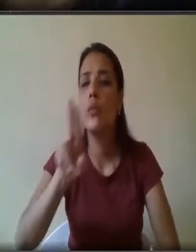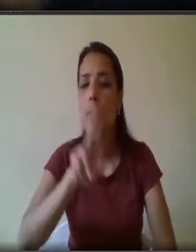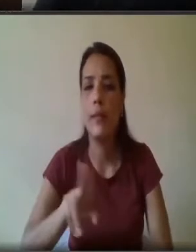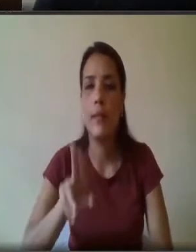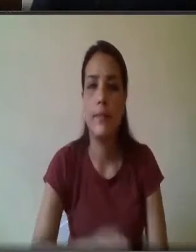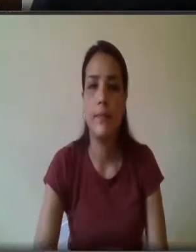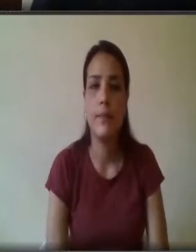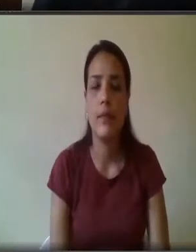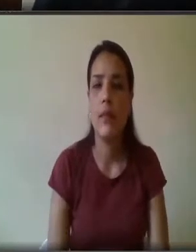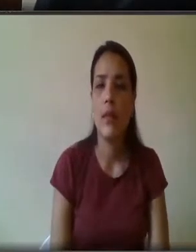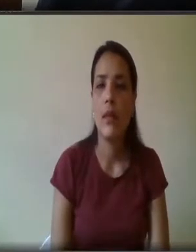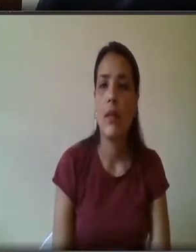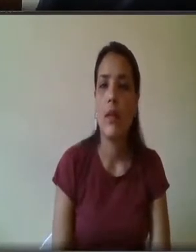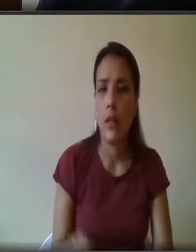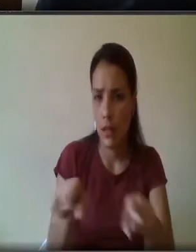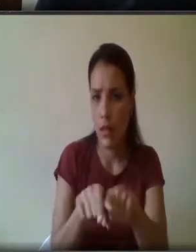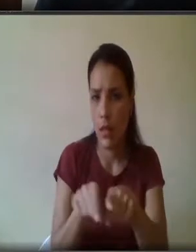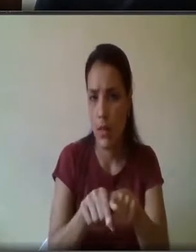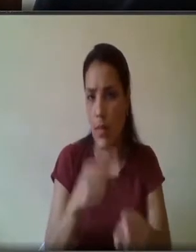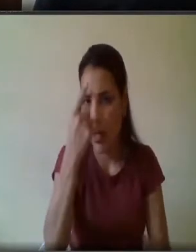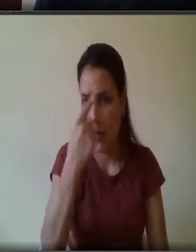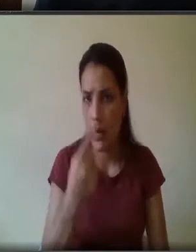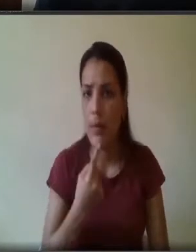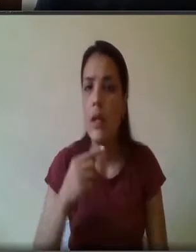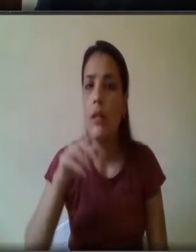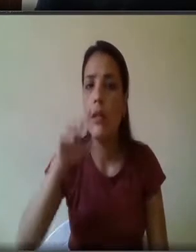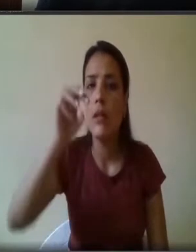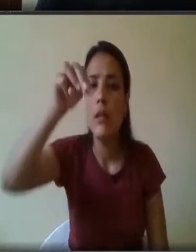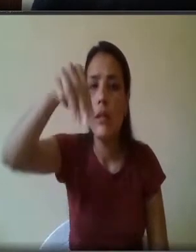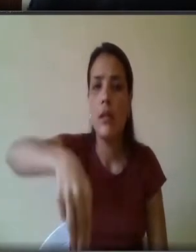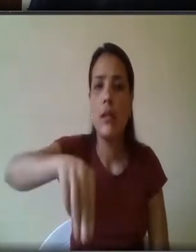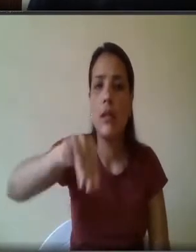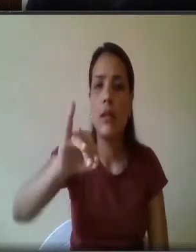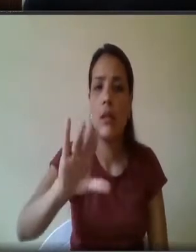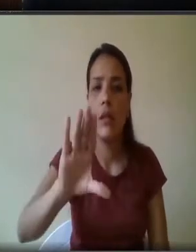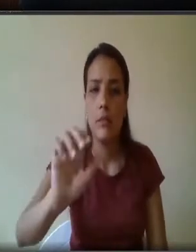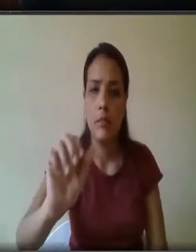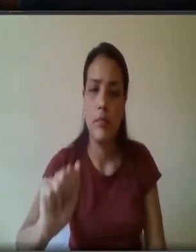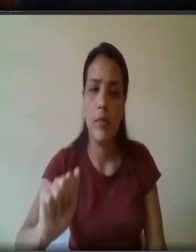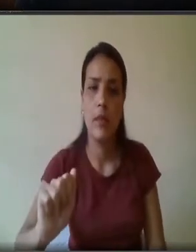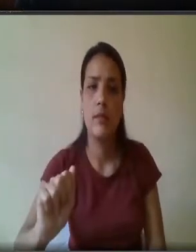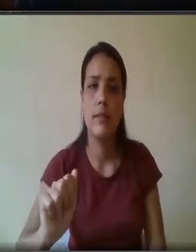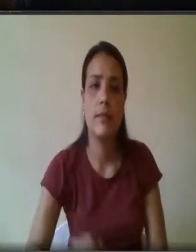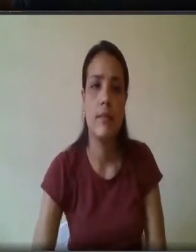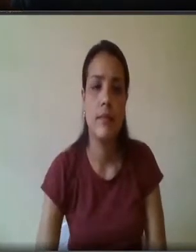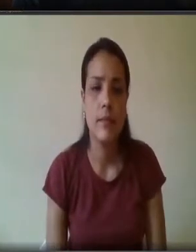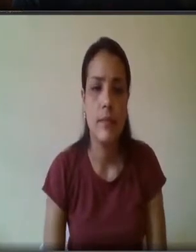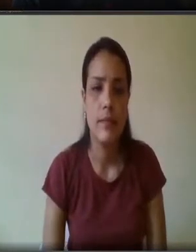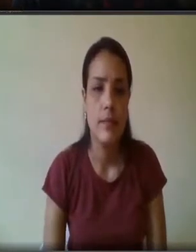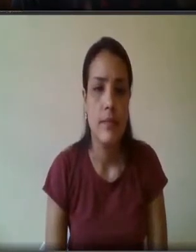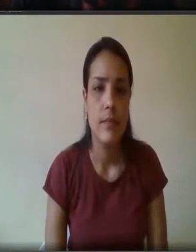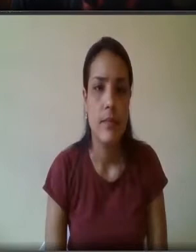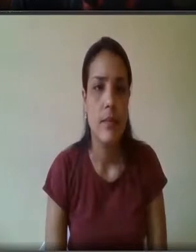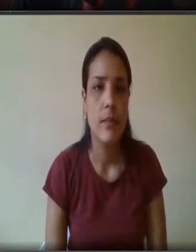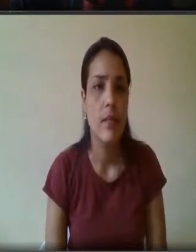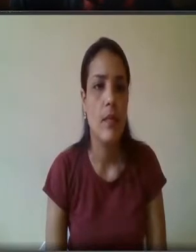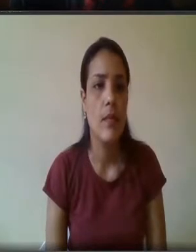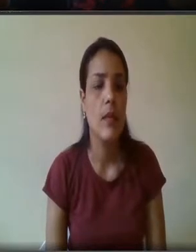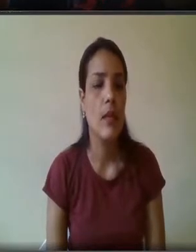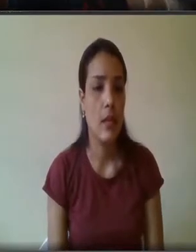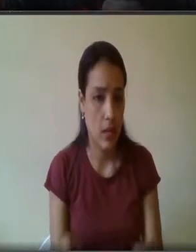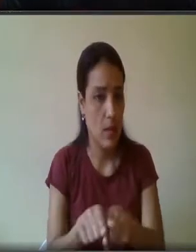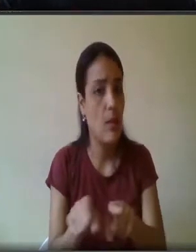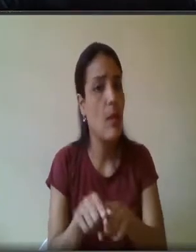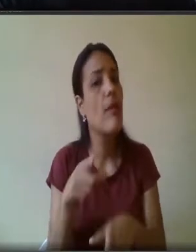né? Onde é que isso é usado? Né? Só para curiosidade. E uma situação de Enem também, porque o